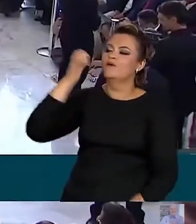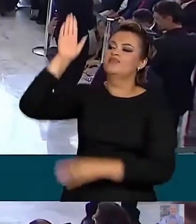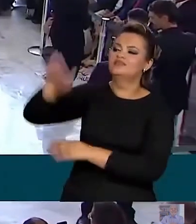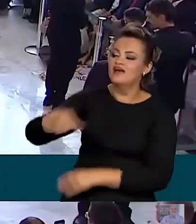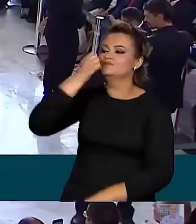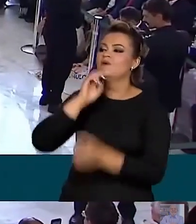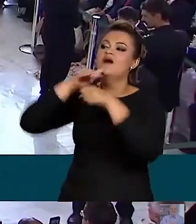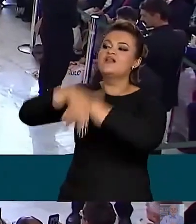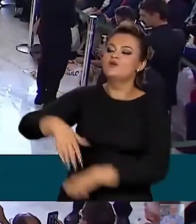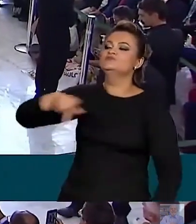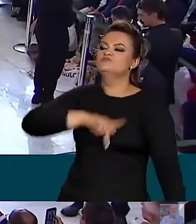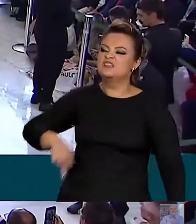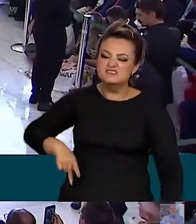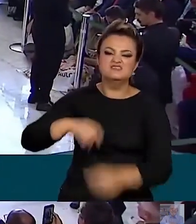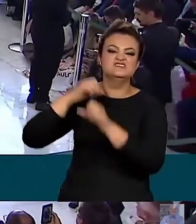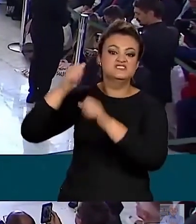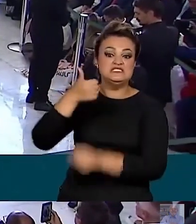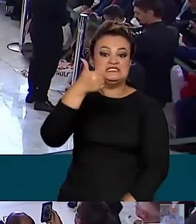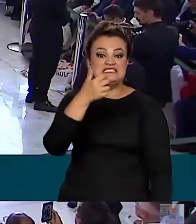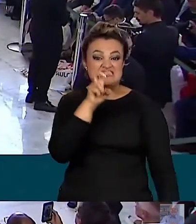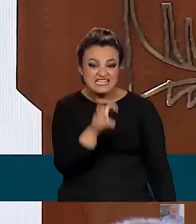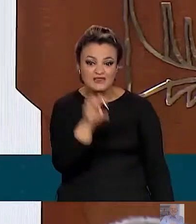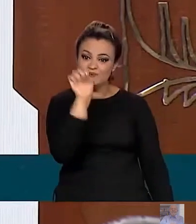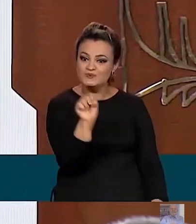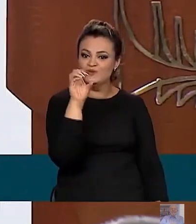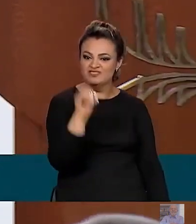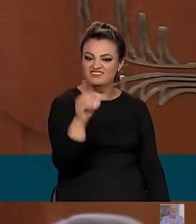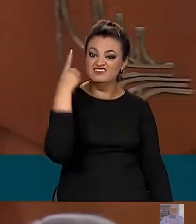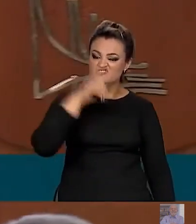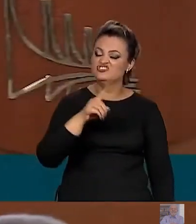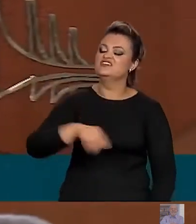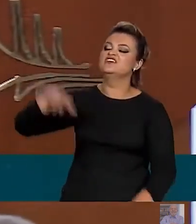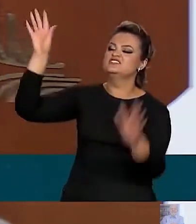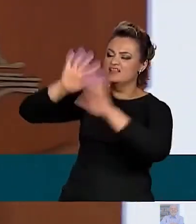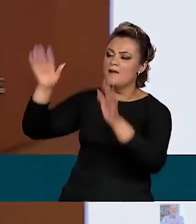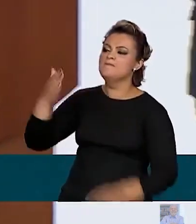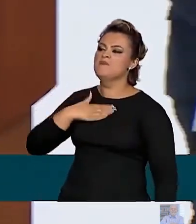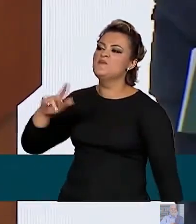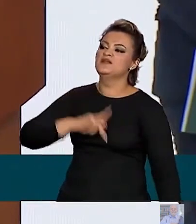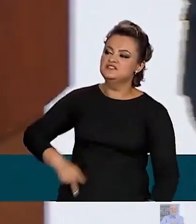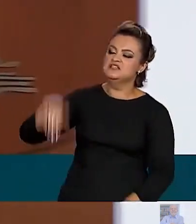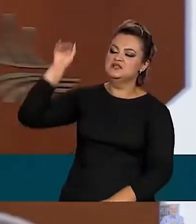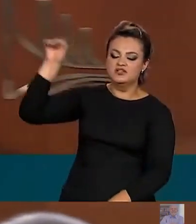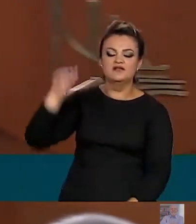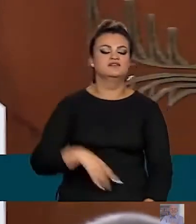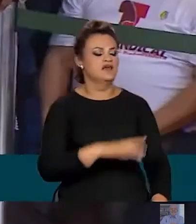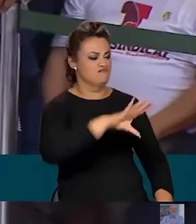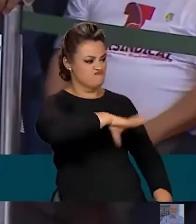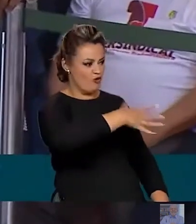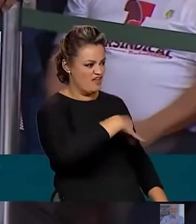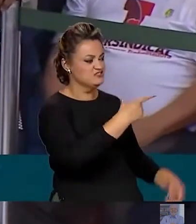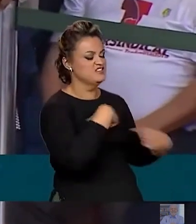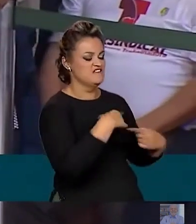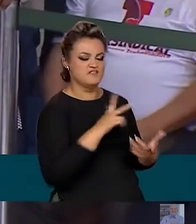noite, presidente, durante 580 dias. E foi graças à coragem do povo brasileiro que eu estou aqui